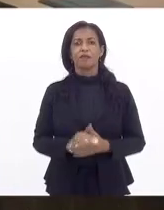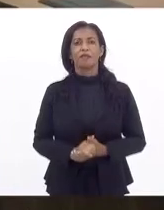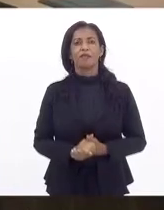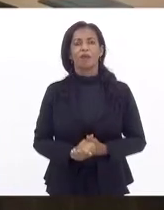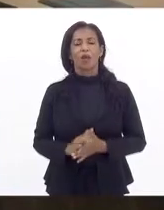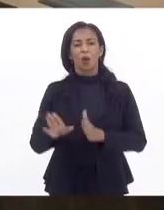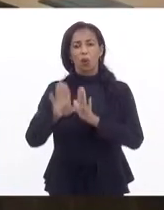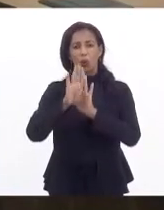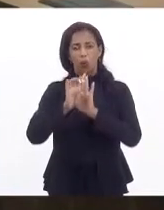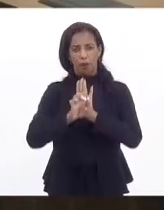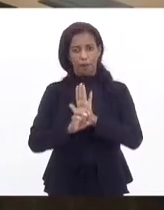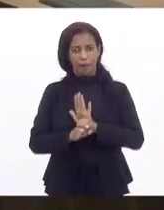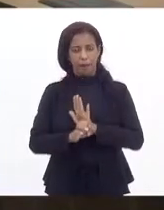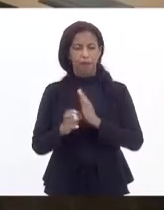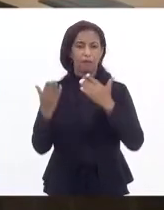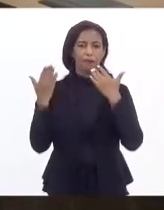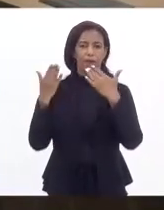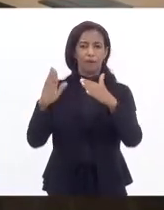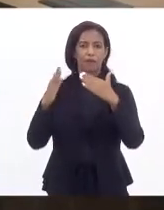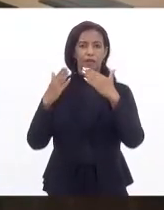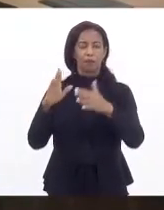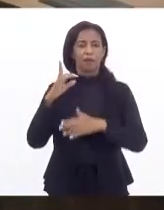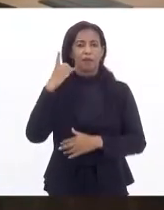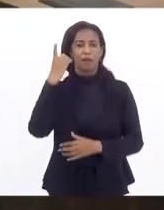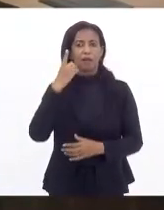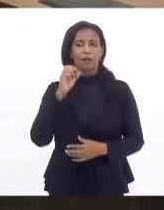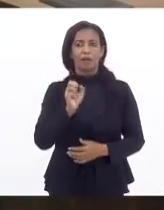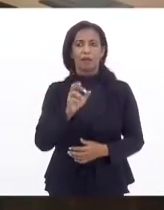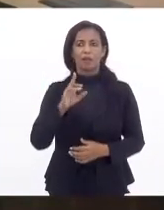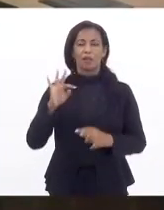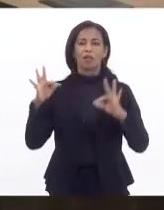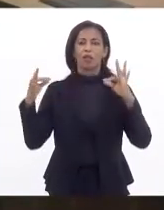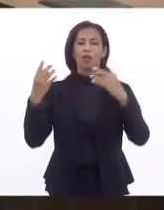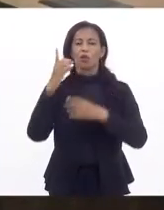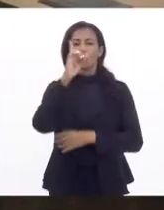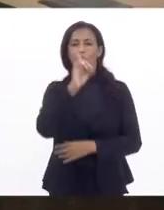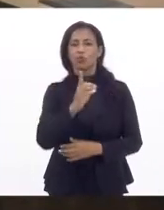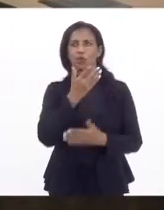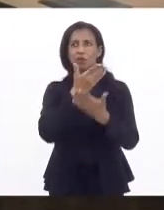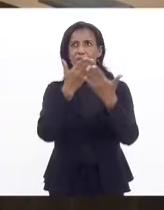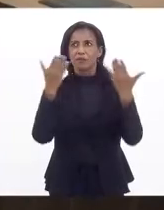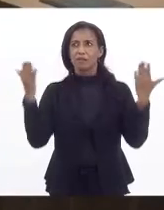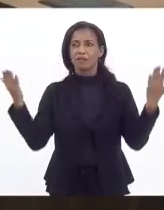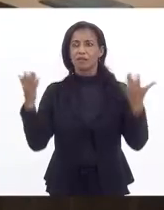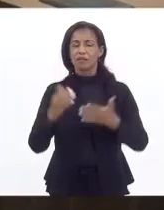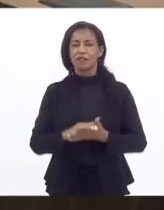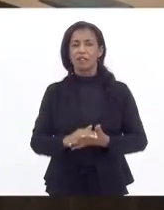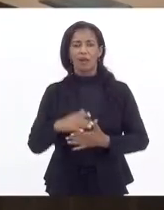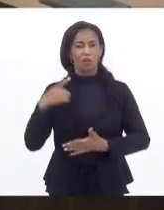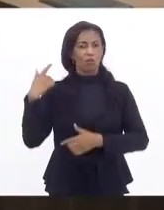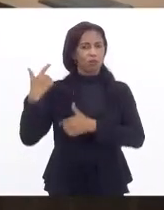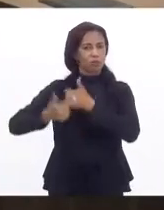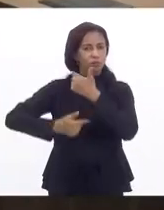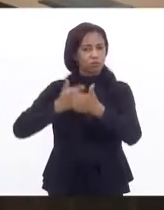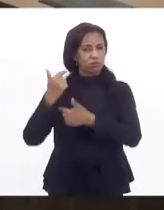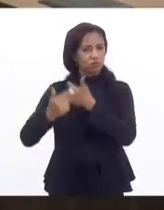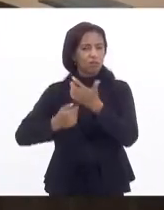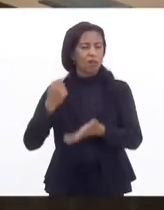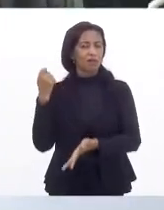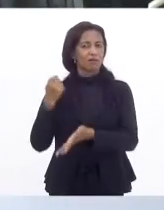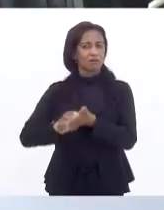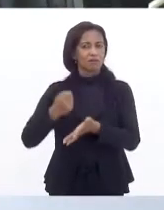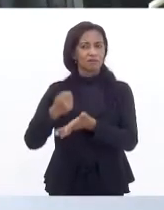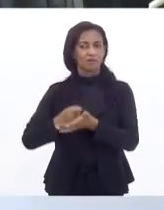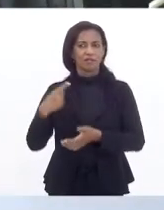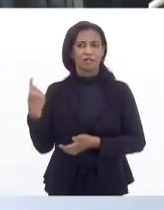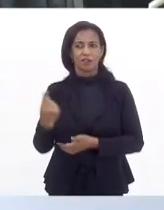com emenda, parabenizando o deputado Sérgio Fernandes e todos os diretores aqui presentes. Essa é uma luta que vai continuar e que